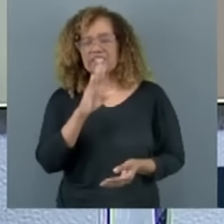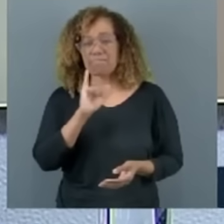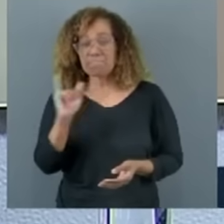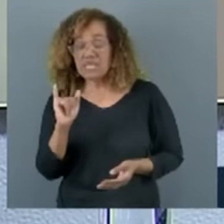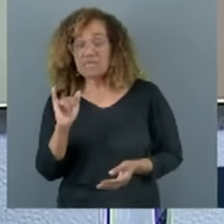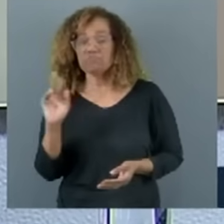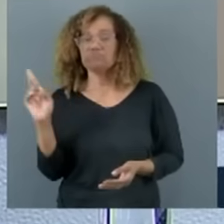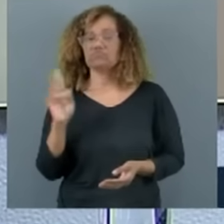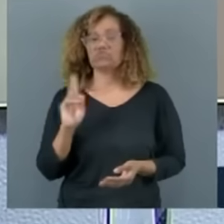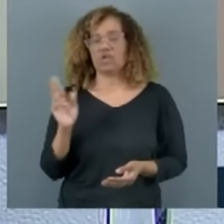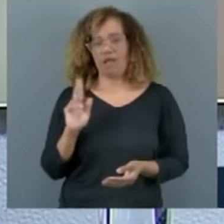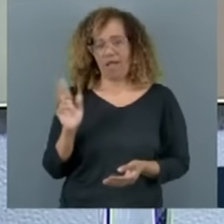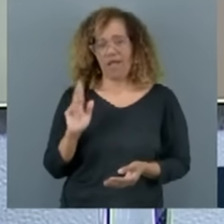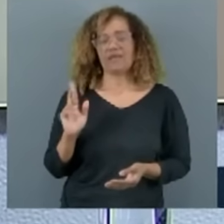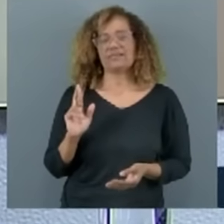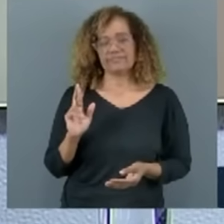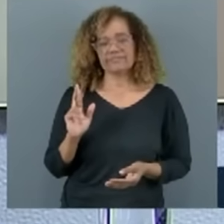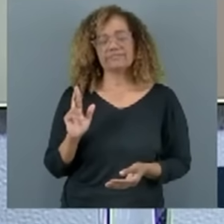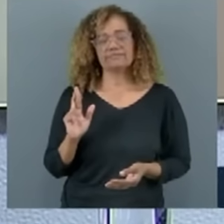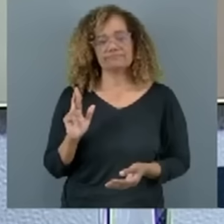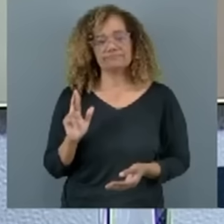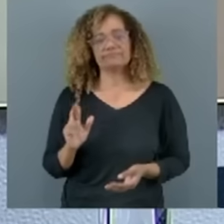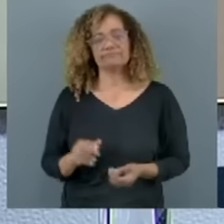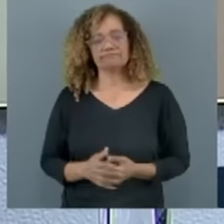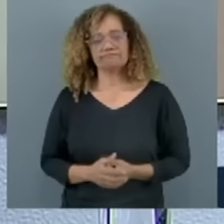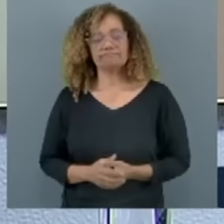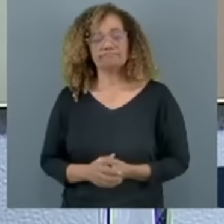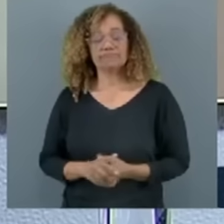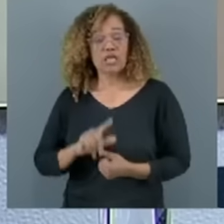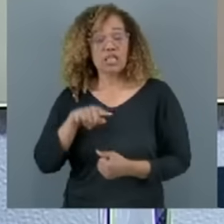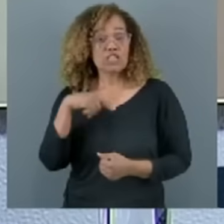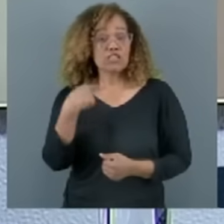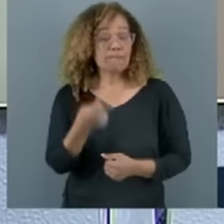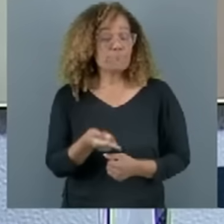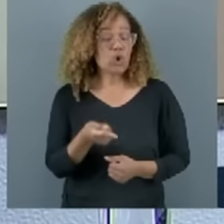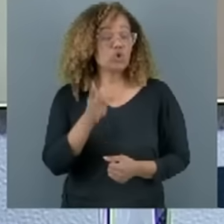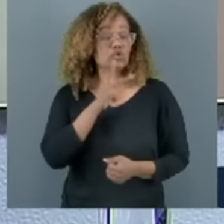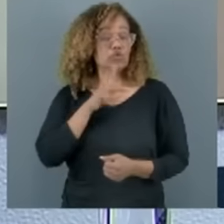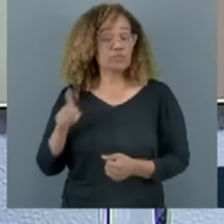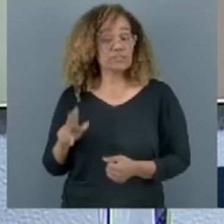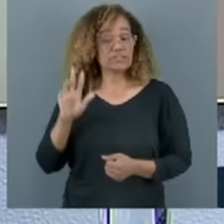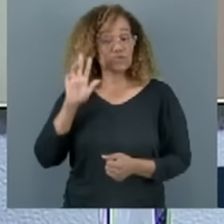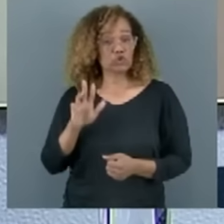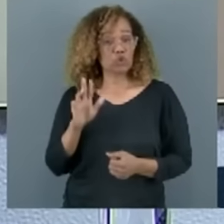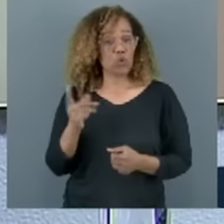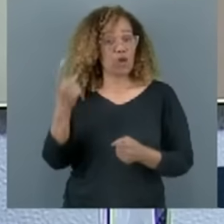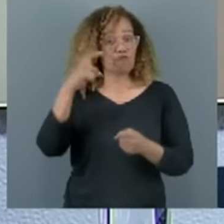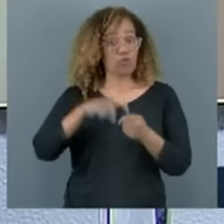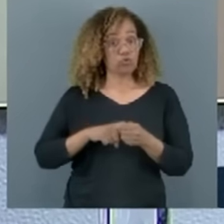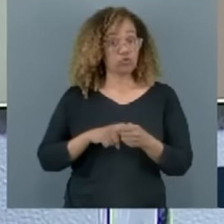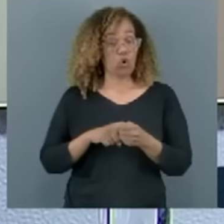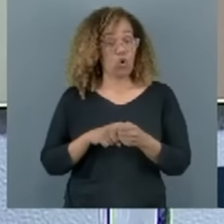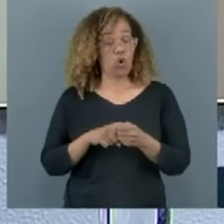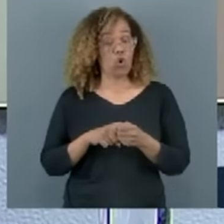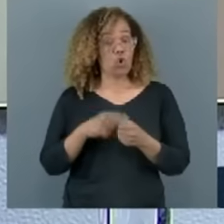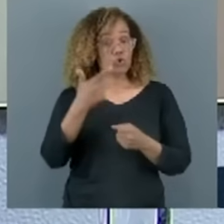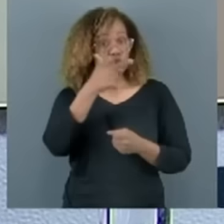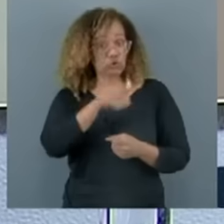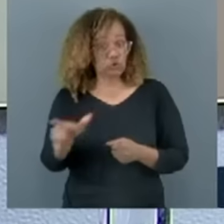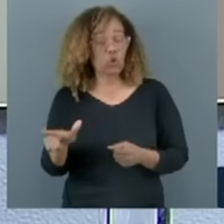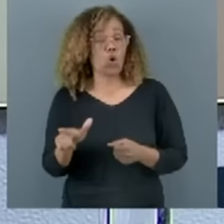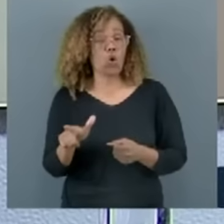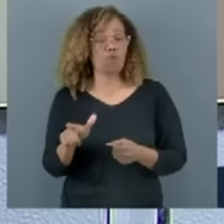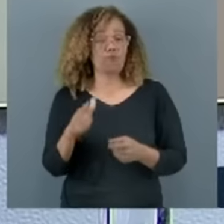reais e depois que o presidente Lula voltou e reativou o fundo, depois de ter